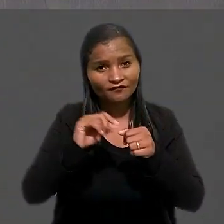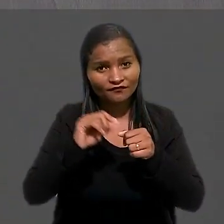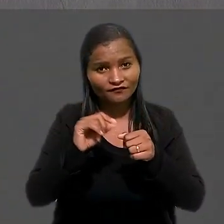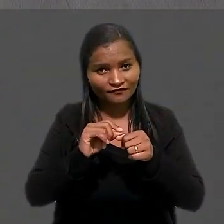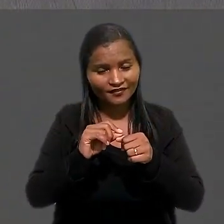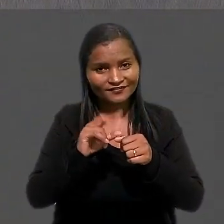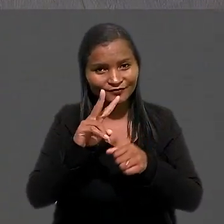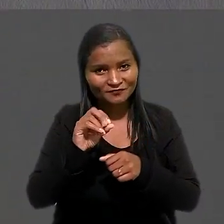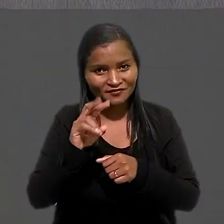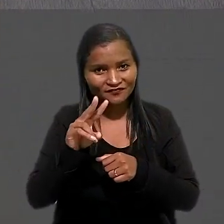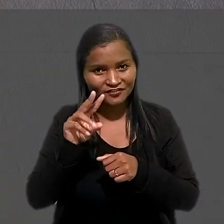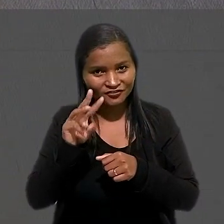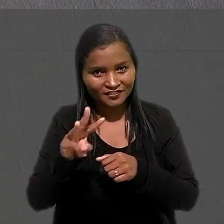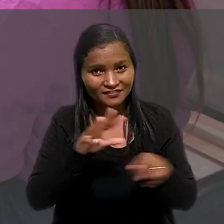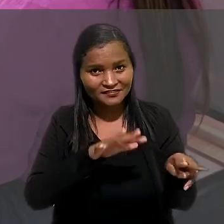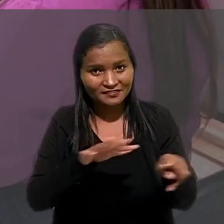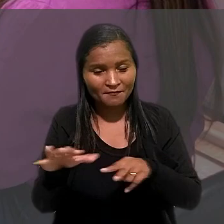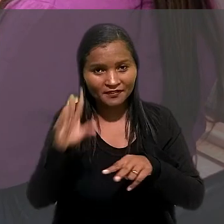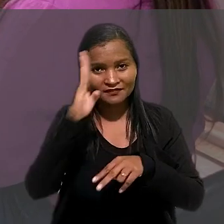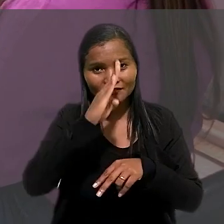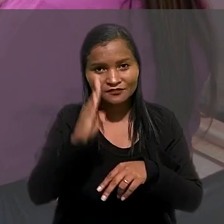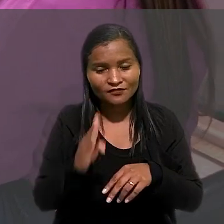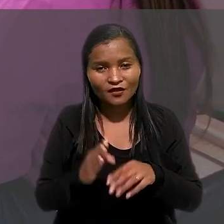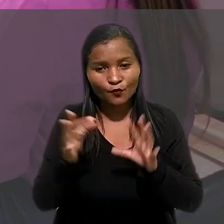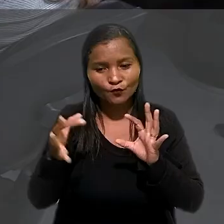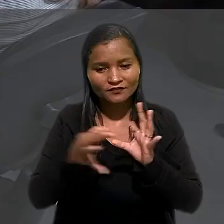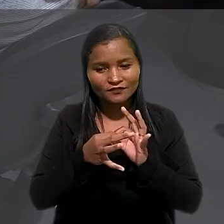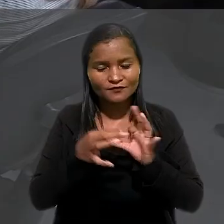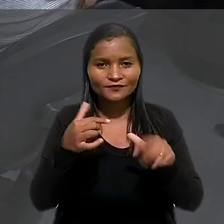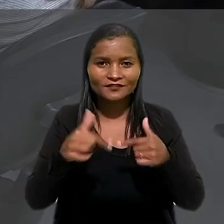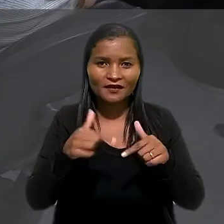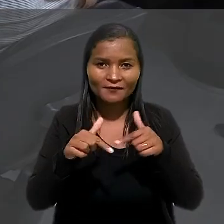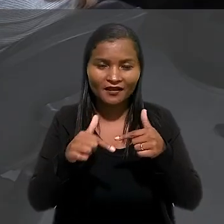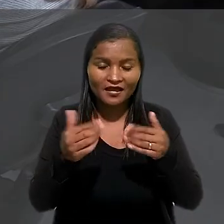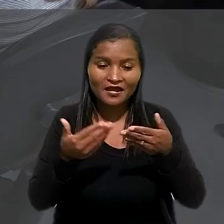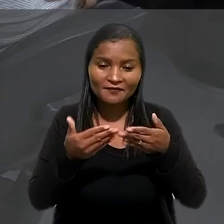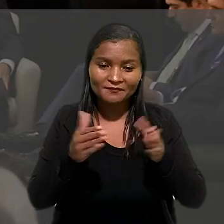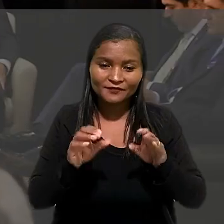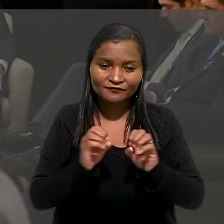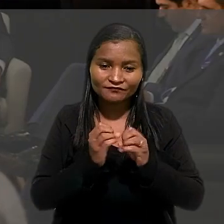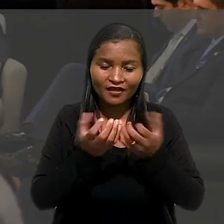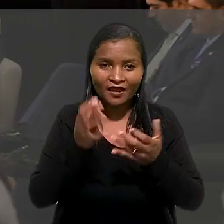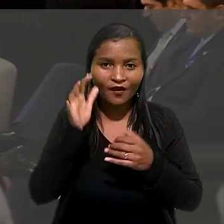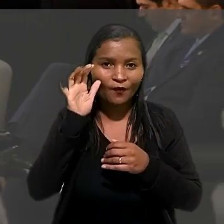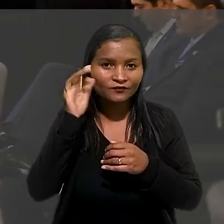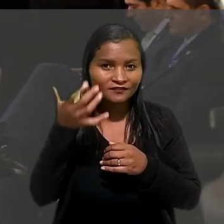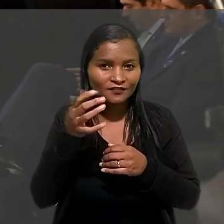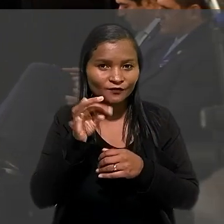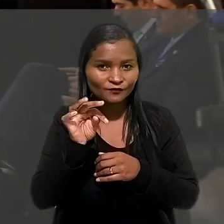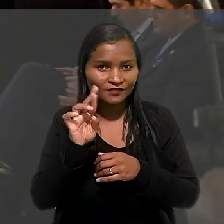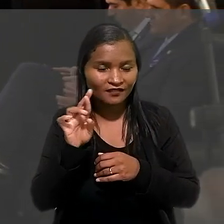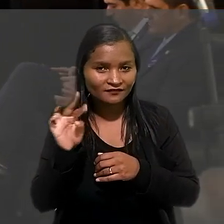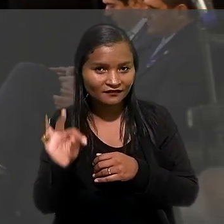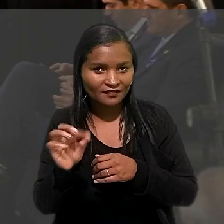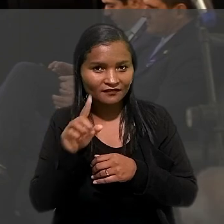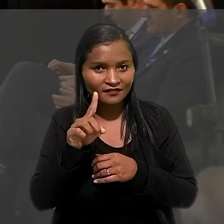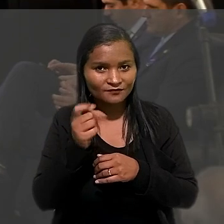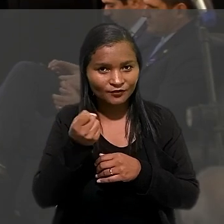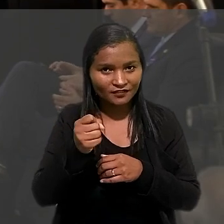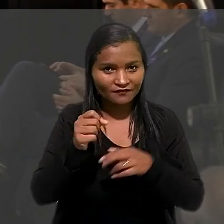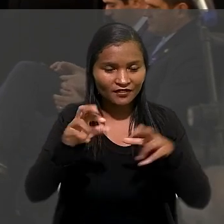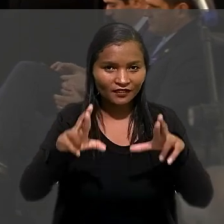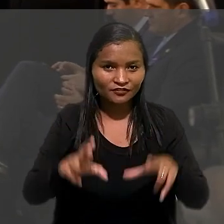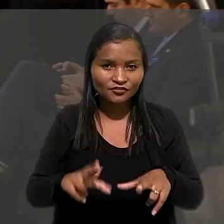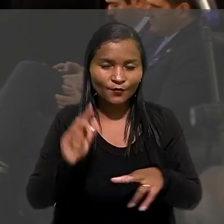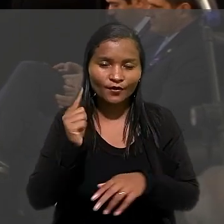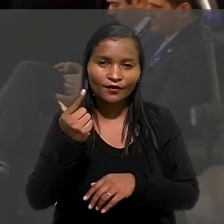do Trabalho realizou a edição de 2023 da Semana Nacional da Conciliação Trabalhista. A abertura do evento ocorreu no Tribunal Regional do